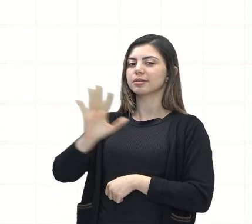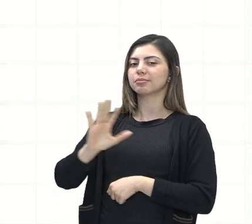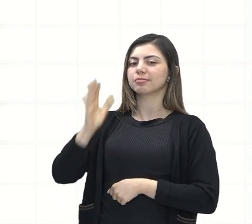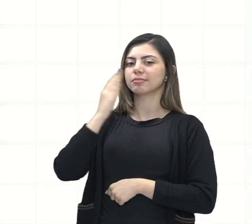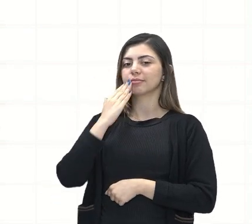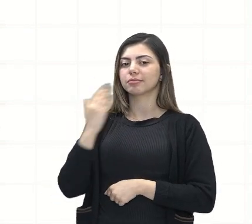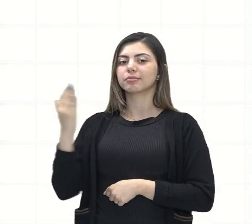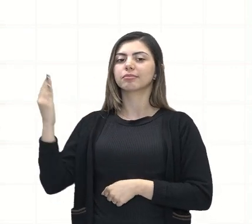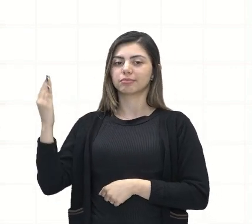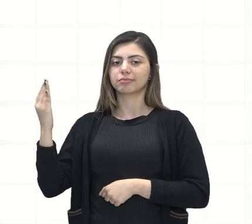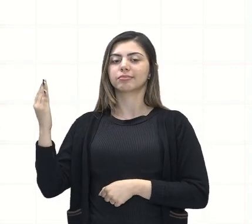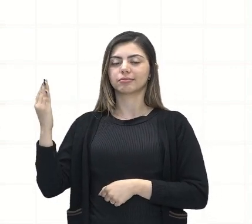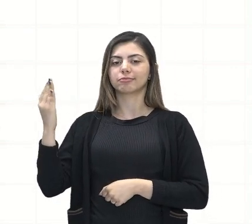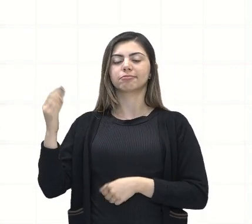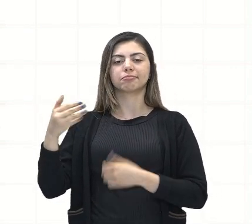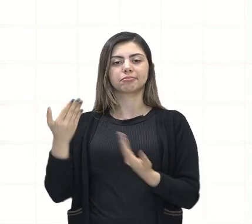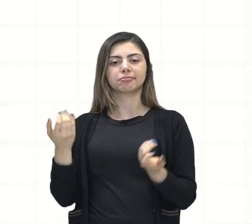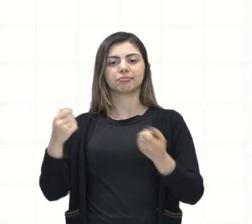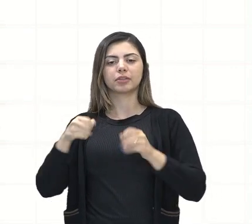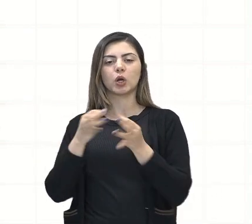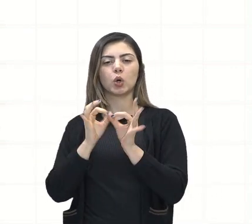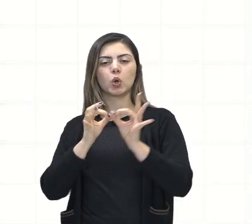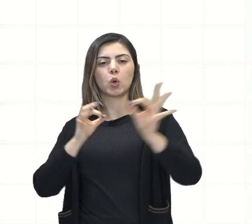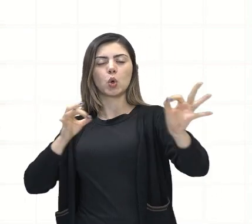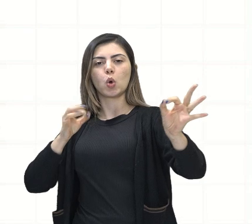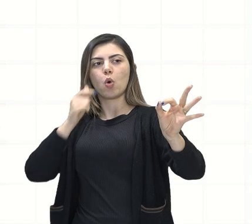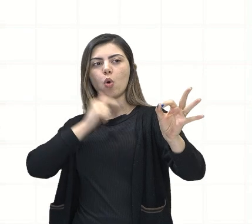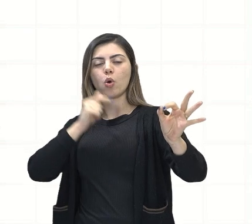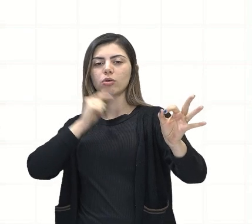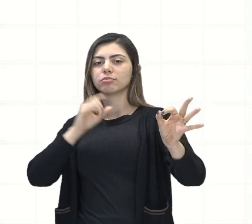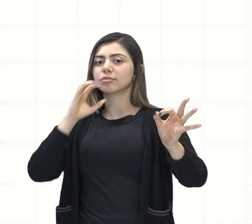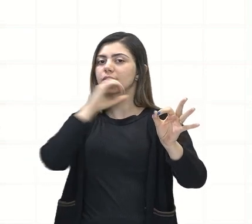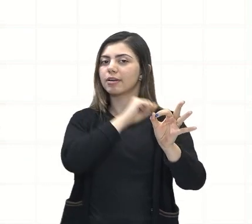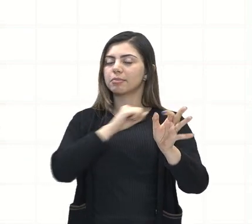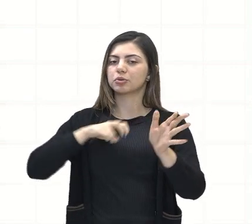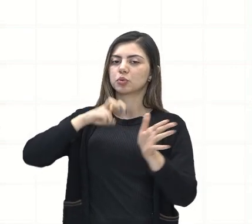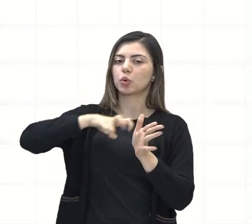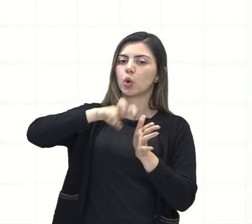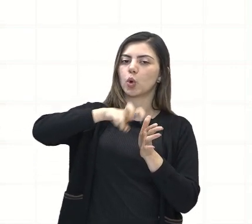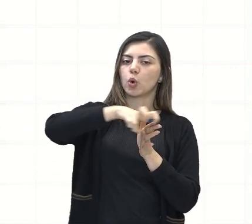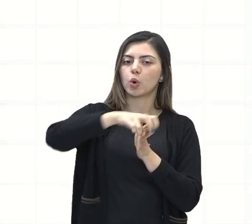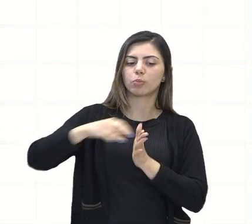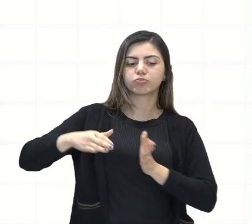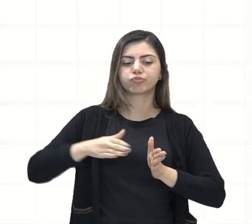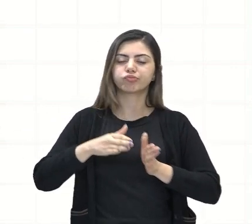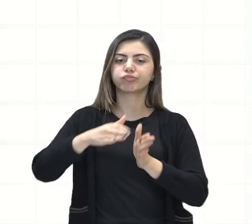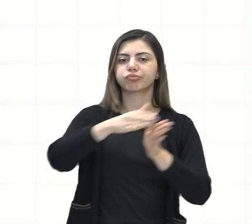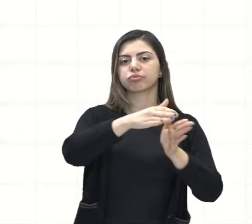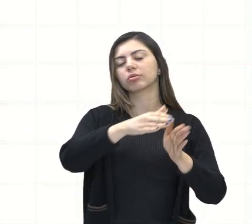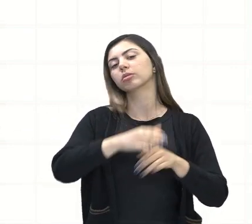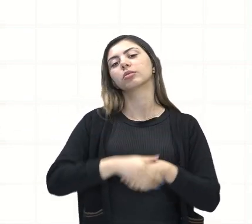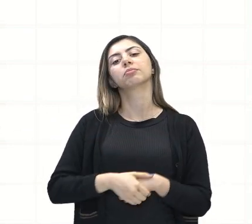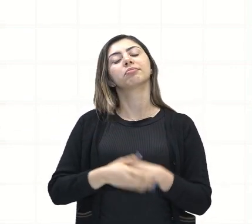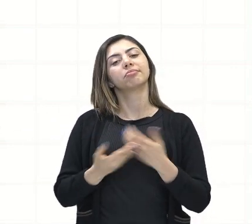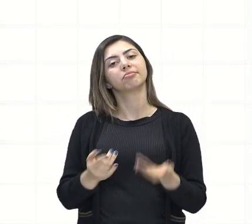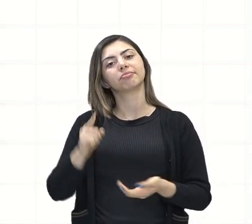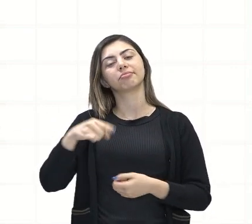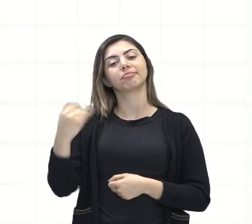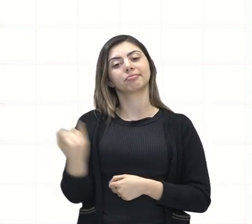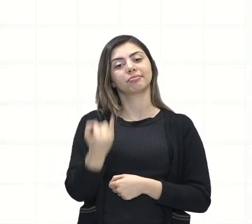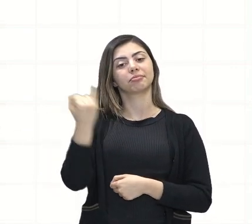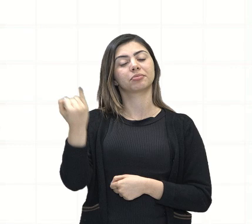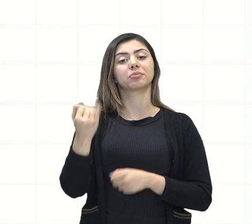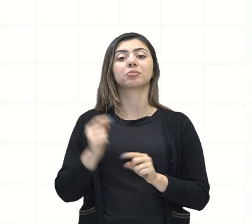até chegar lá nas áreas mais distantes de Guantánamo, etc., Santiago de Cuba e etc. Então as ferrovias elas são muito importantes, mas